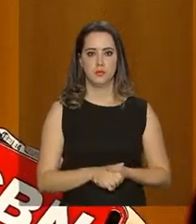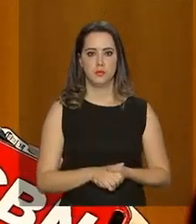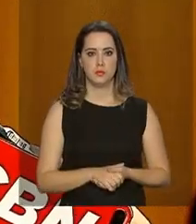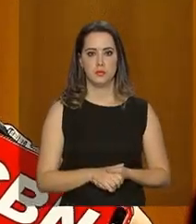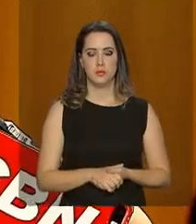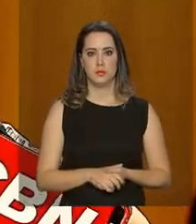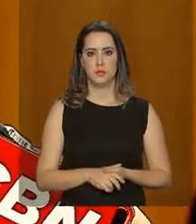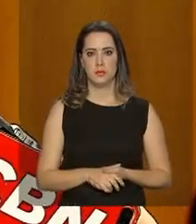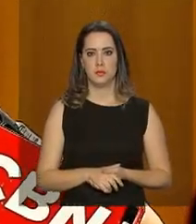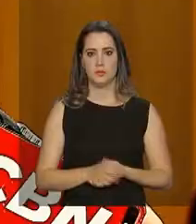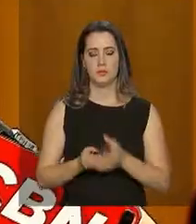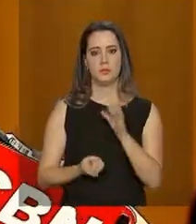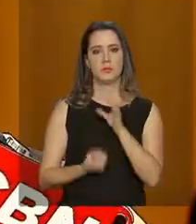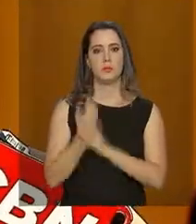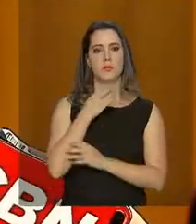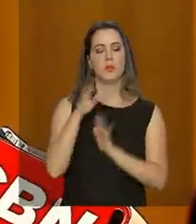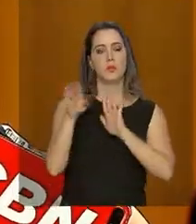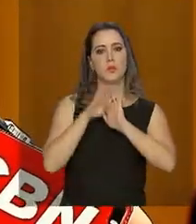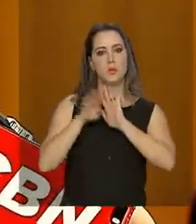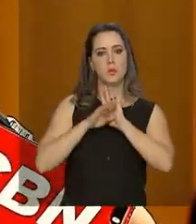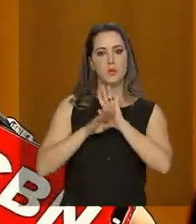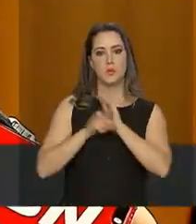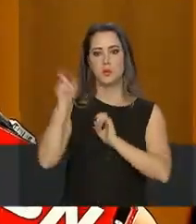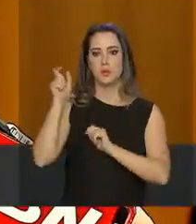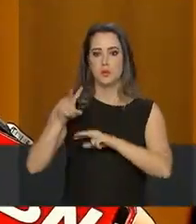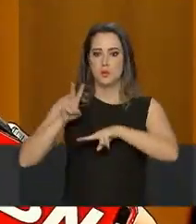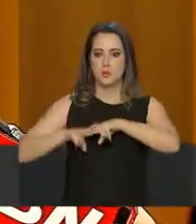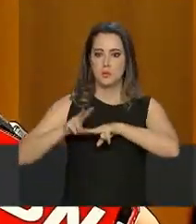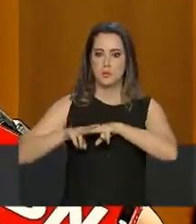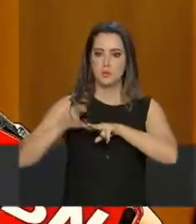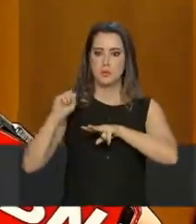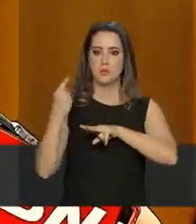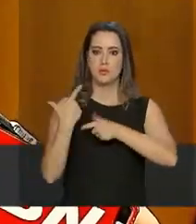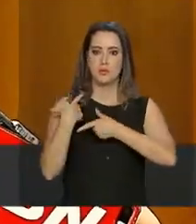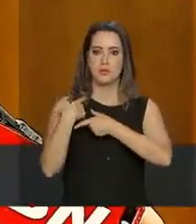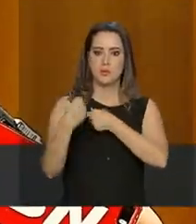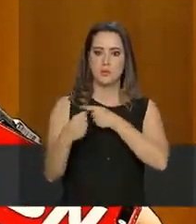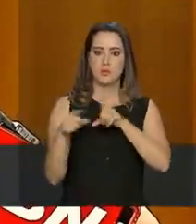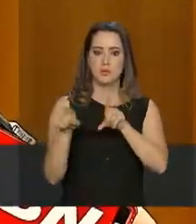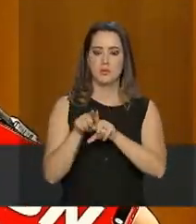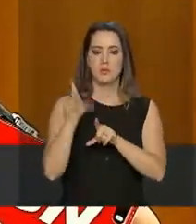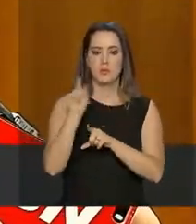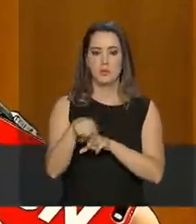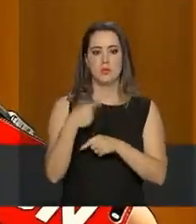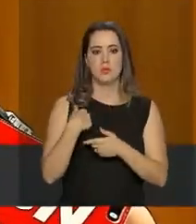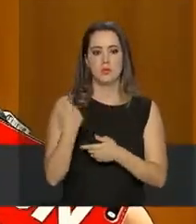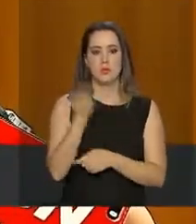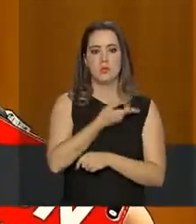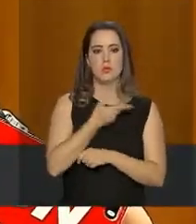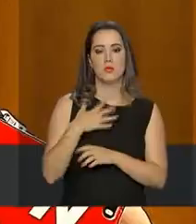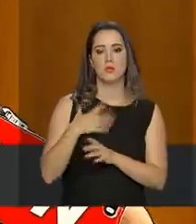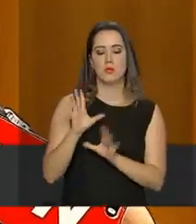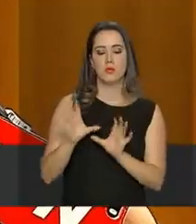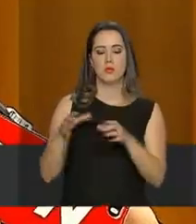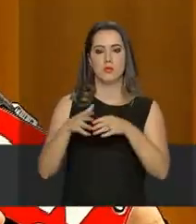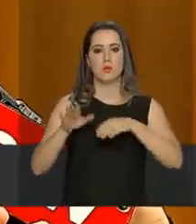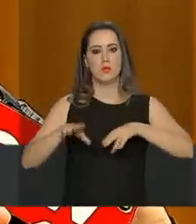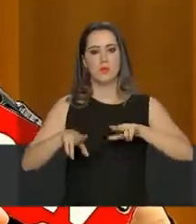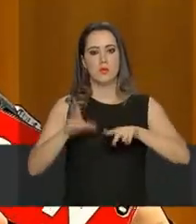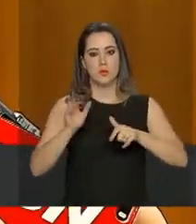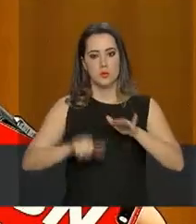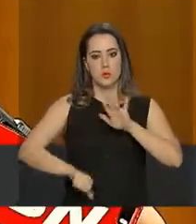ao criar um programa para presos e egressos nós estamos go piando as facções criminosas